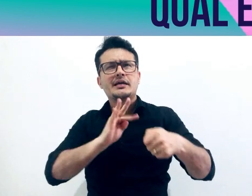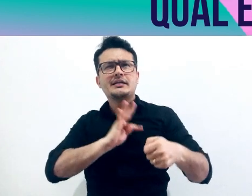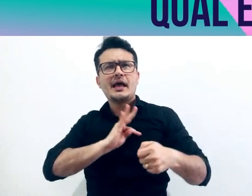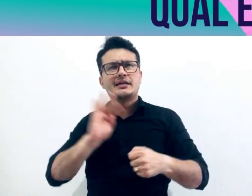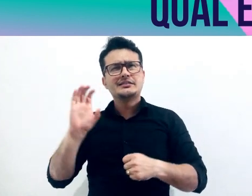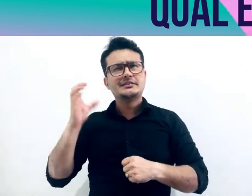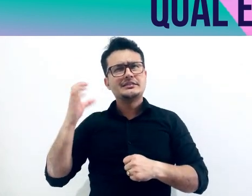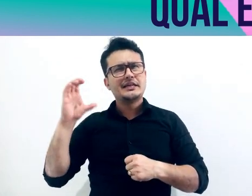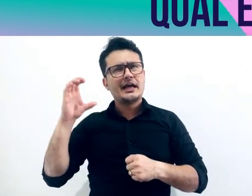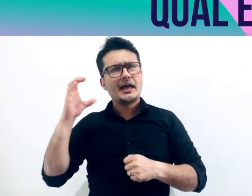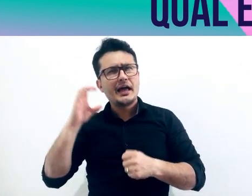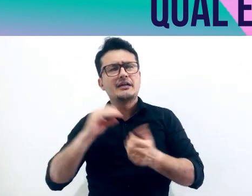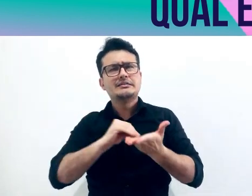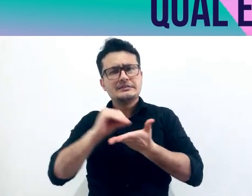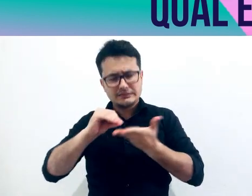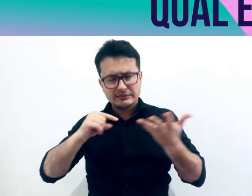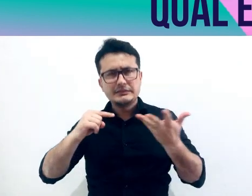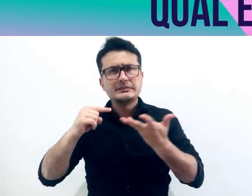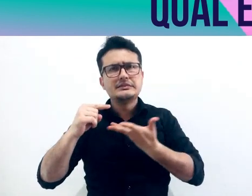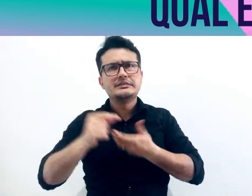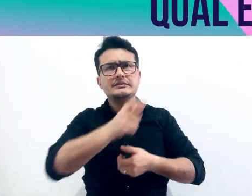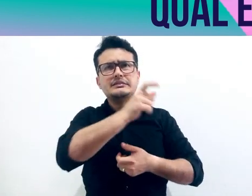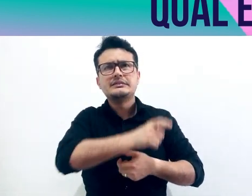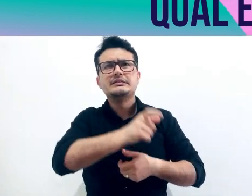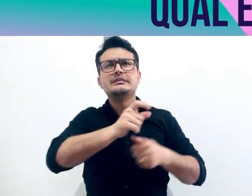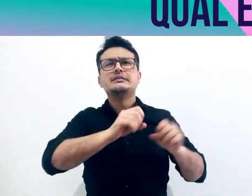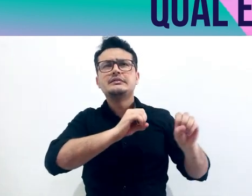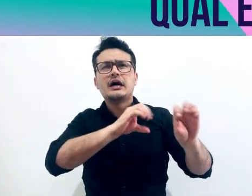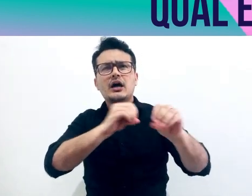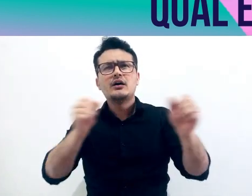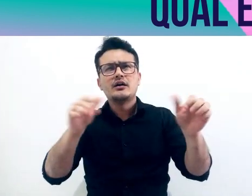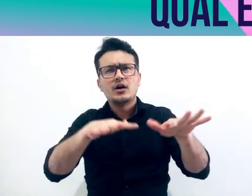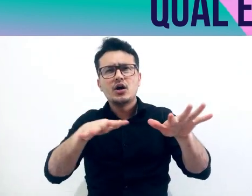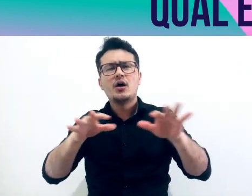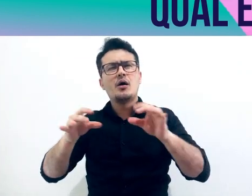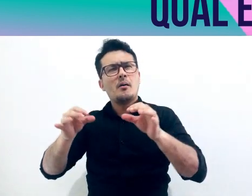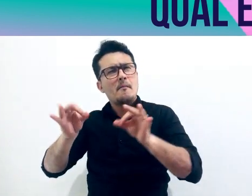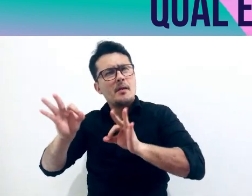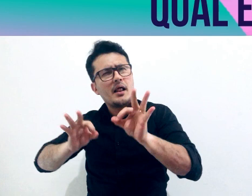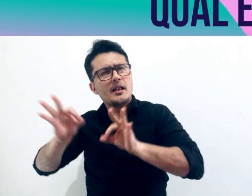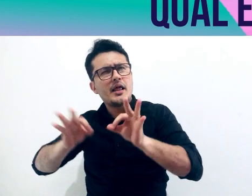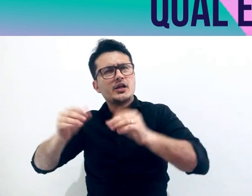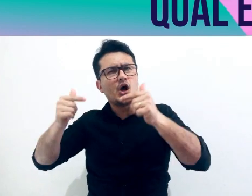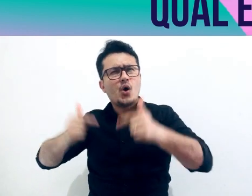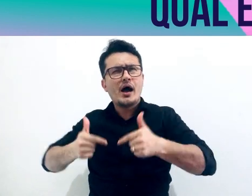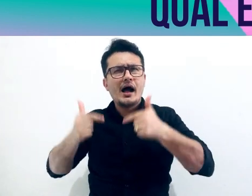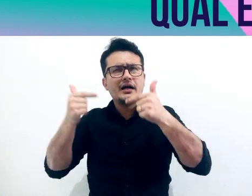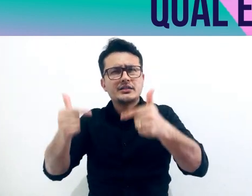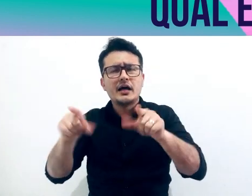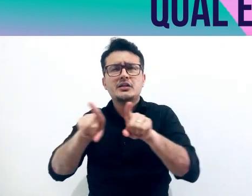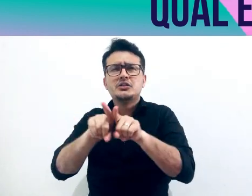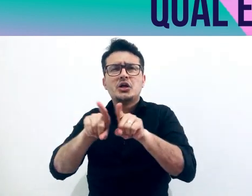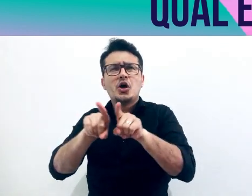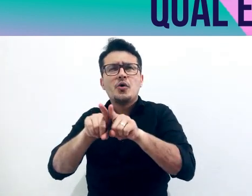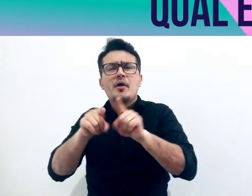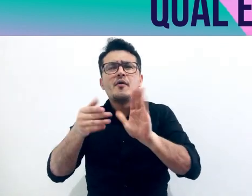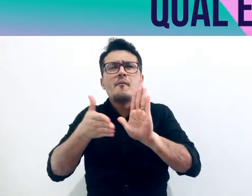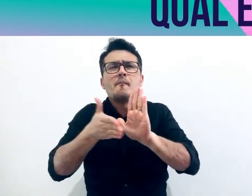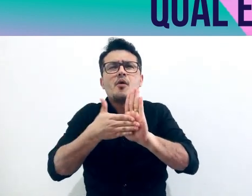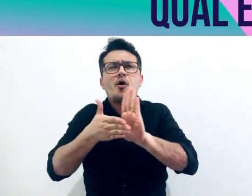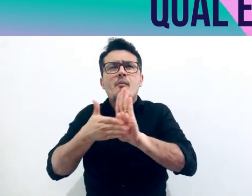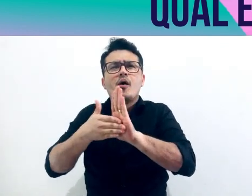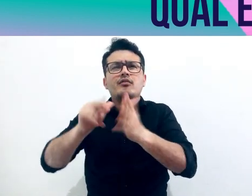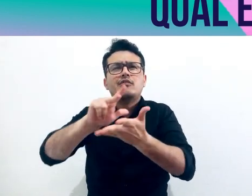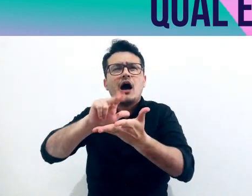científico às necessidades da educação inclusiva. Planeja suas ações, possibilita a existência de propostas